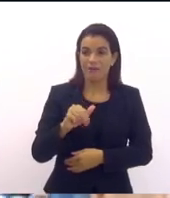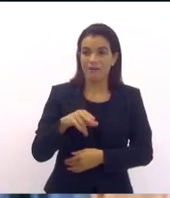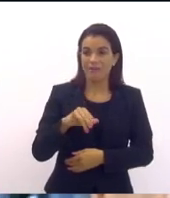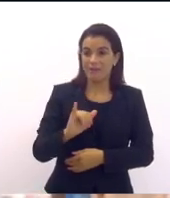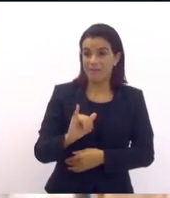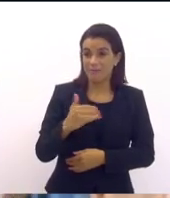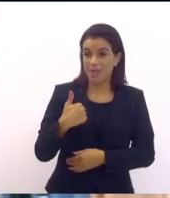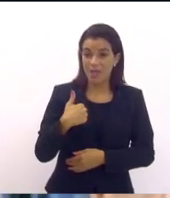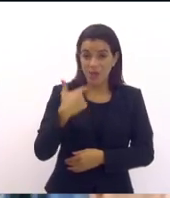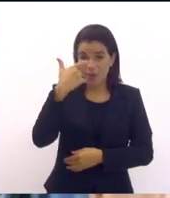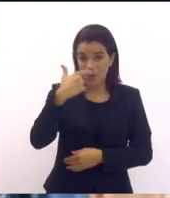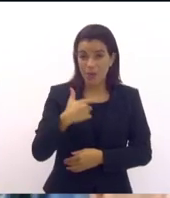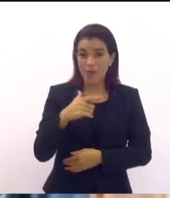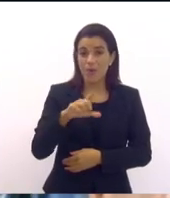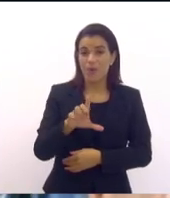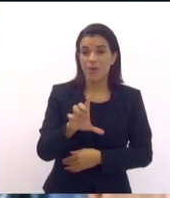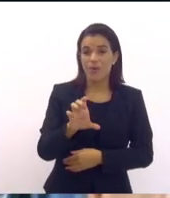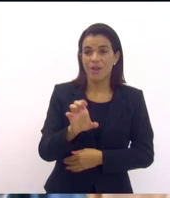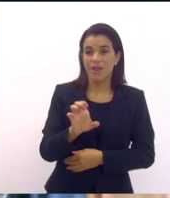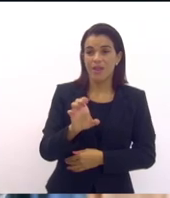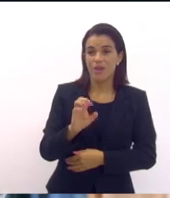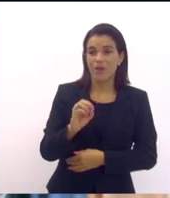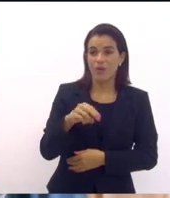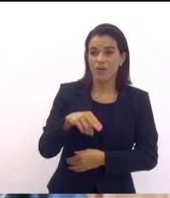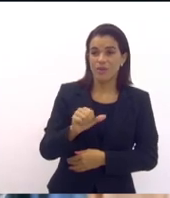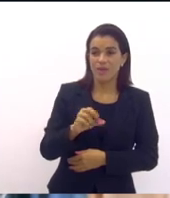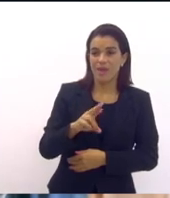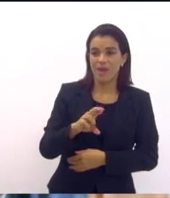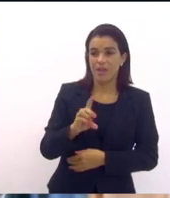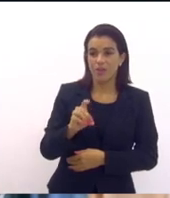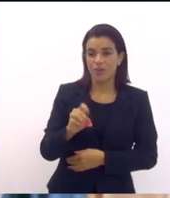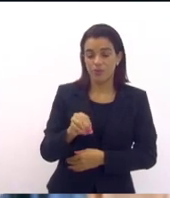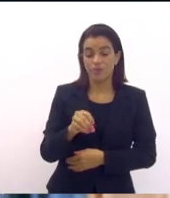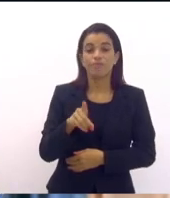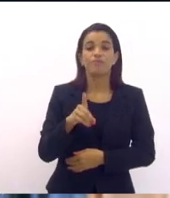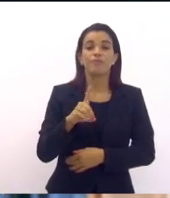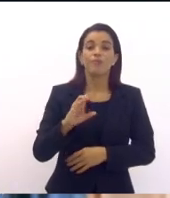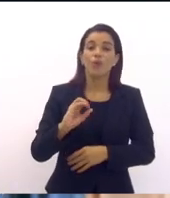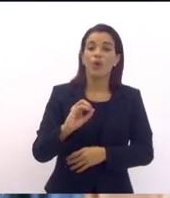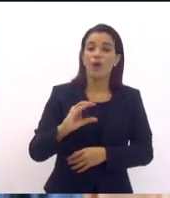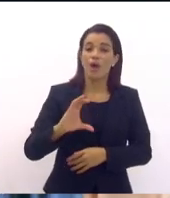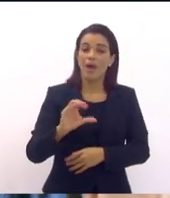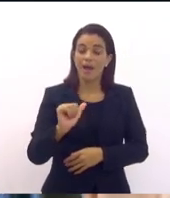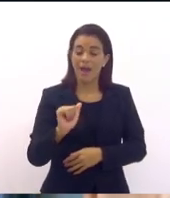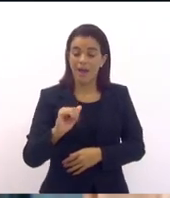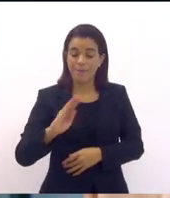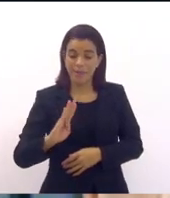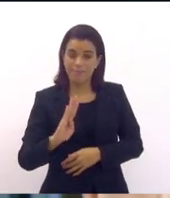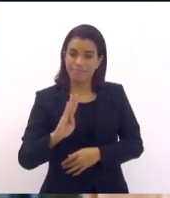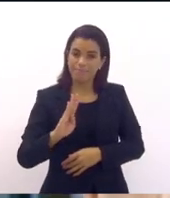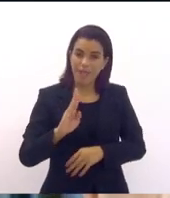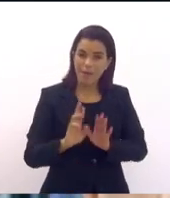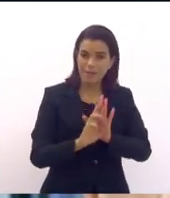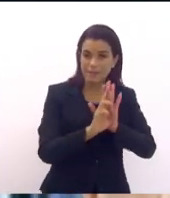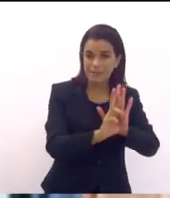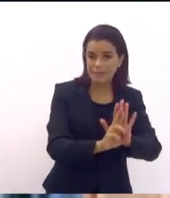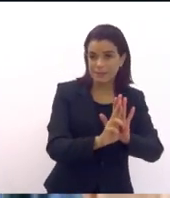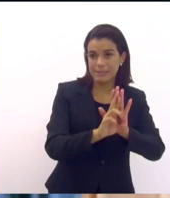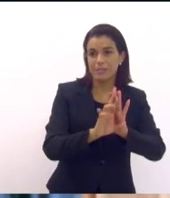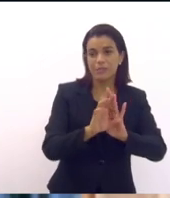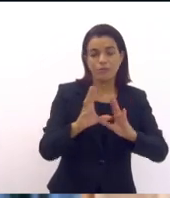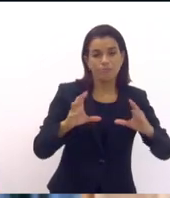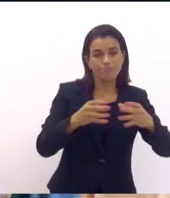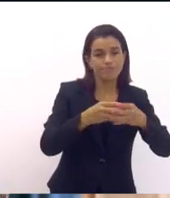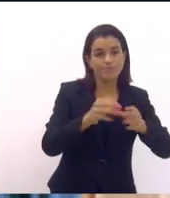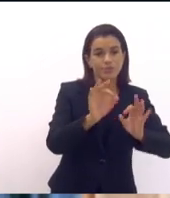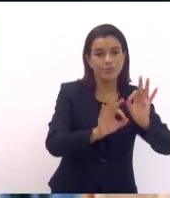Leonardo óo representando a comissão de combate à intolerância da Ordem dos Advogados do Brasil e reforço a ideia de que a